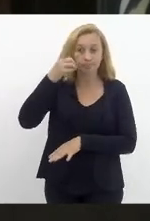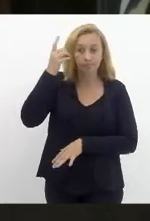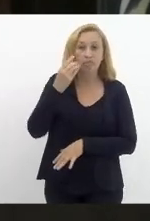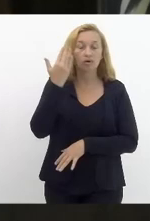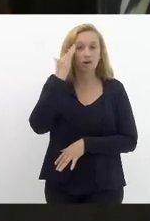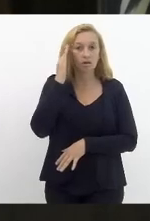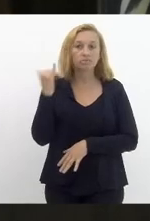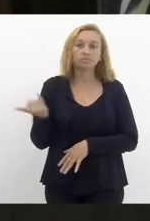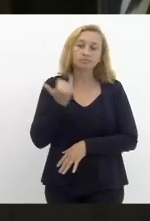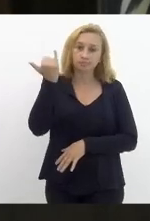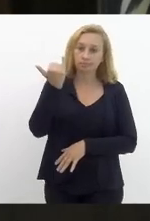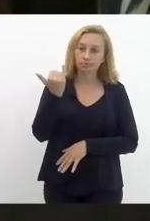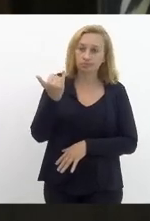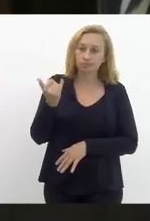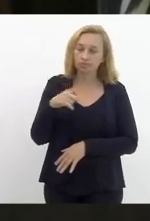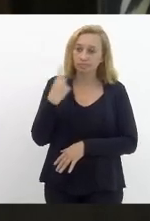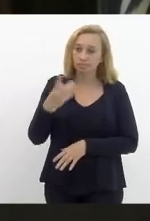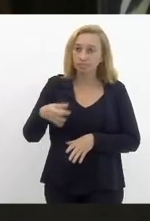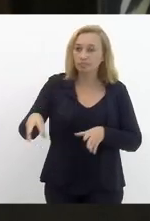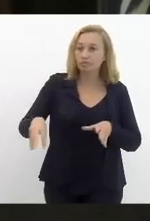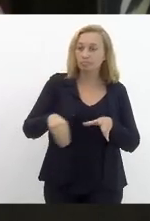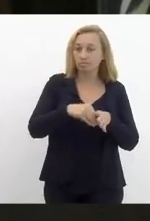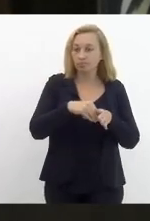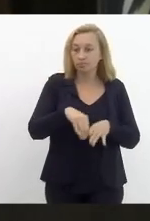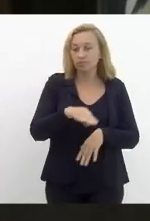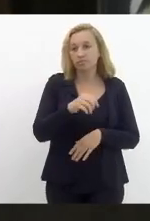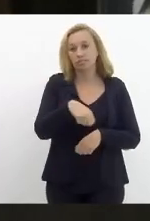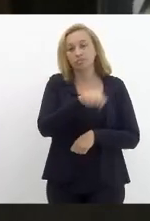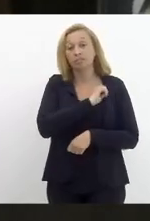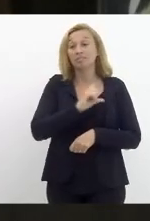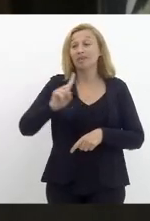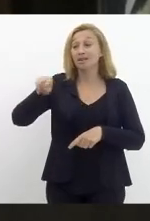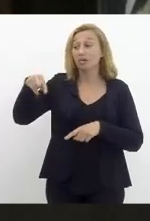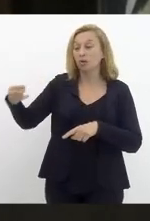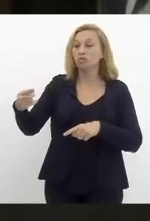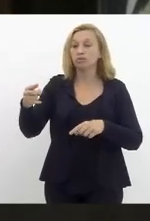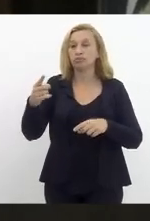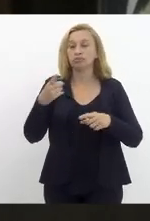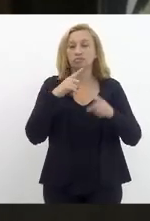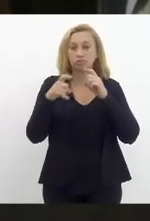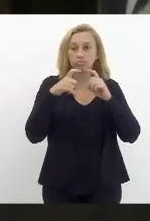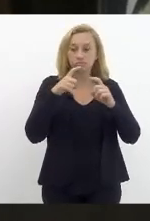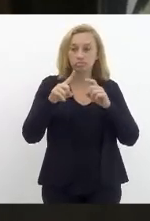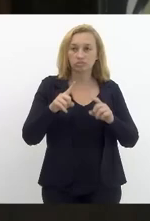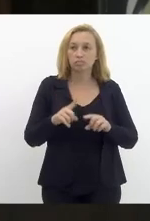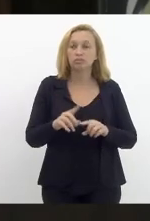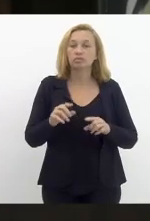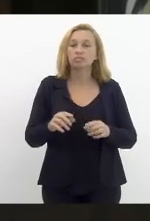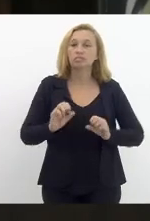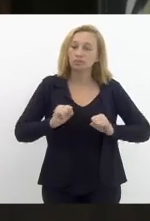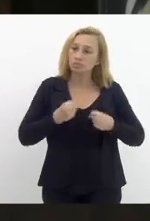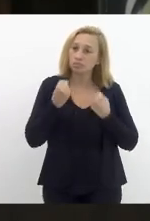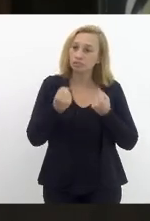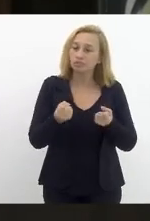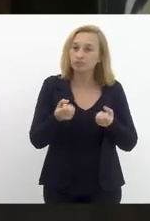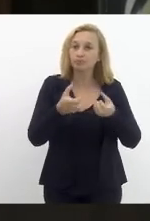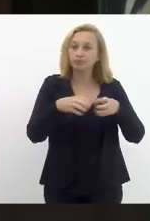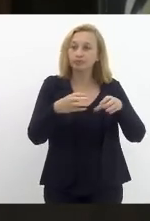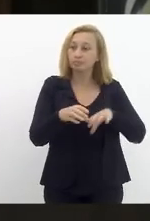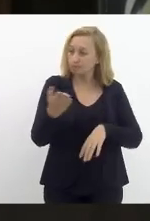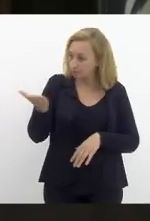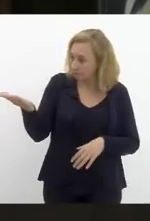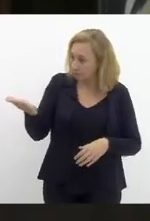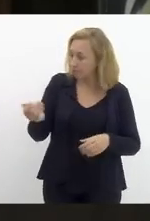entendo a importância de estarmos, mas isso é outro debate. O que fizemos aqui foi defender o concurso, vocês